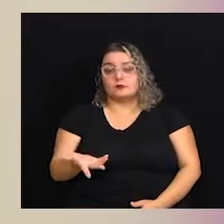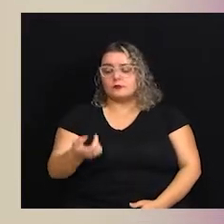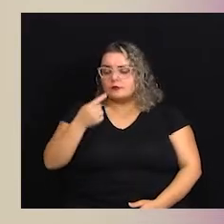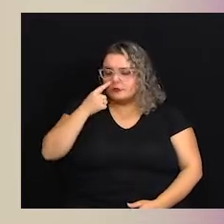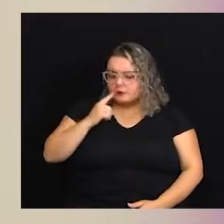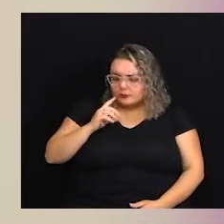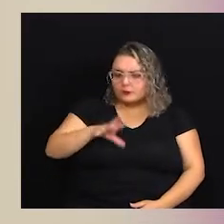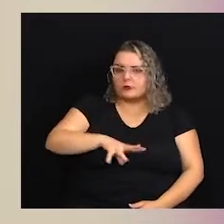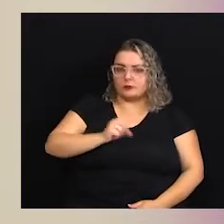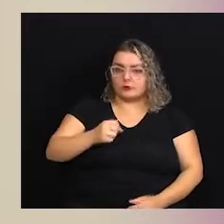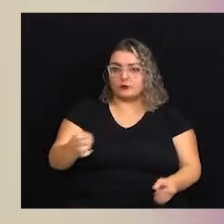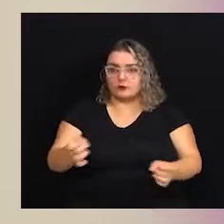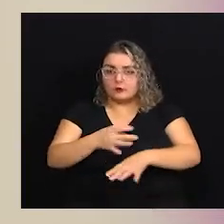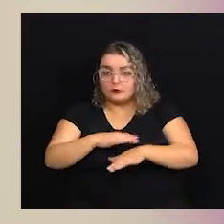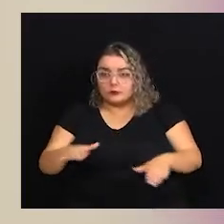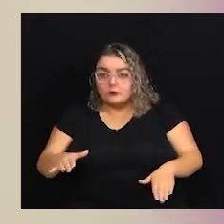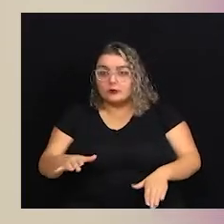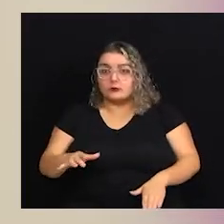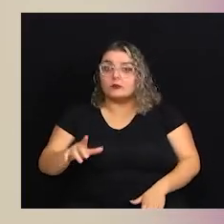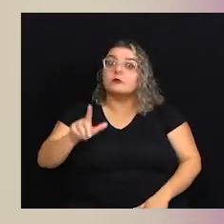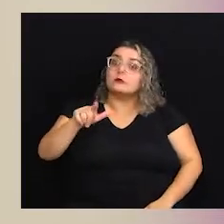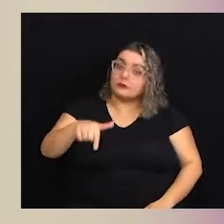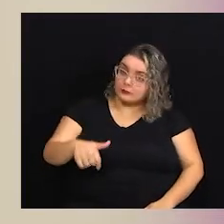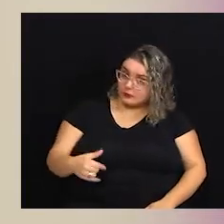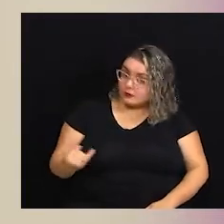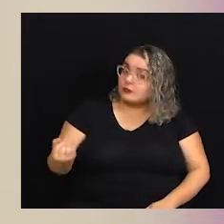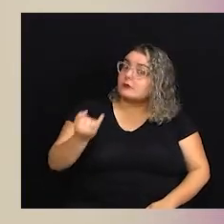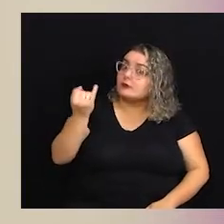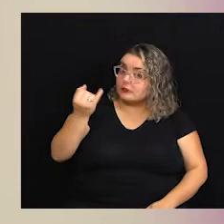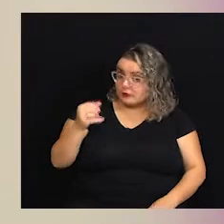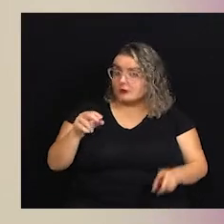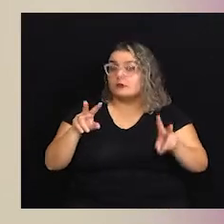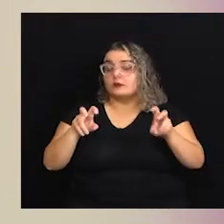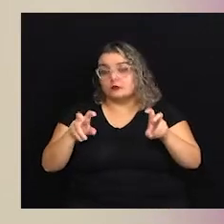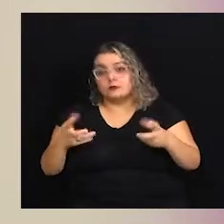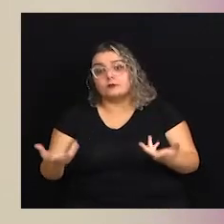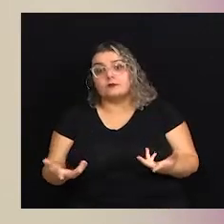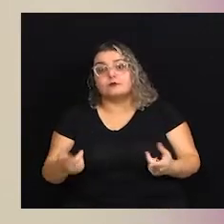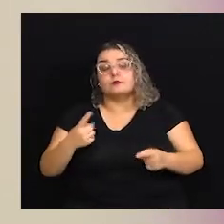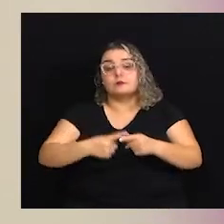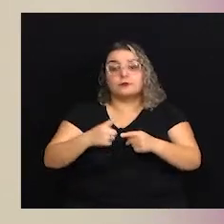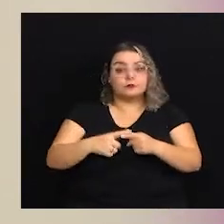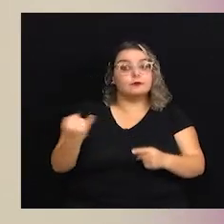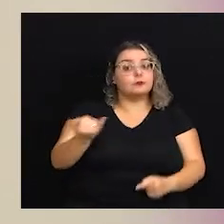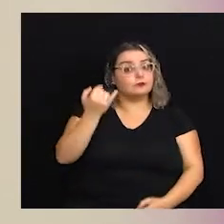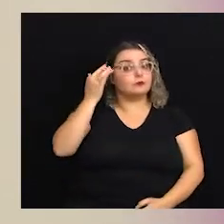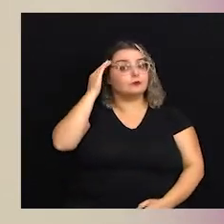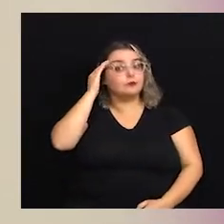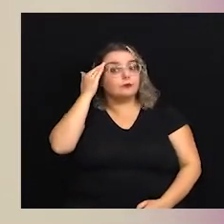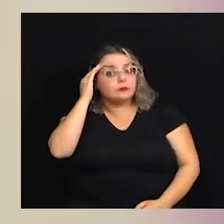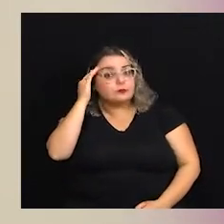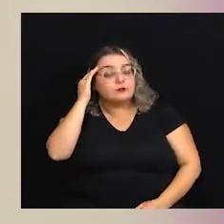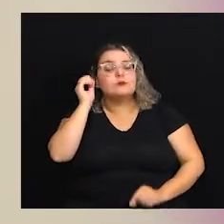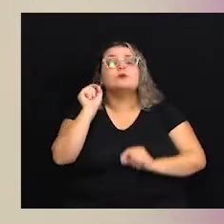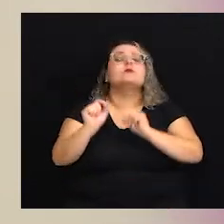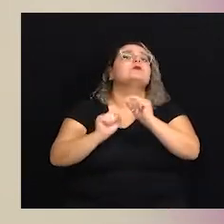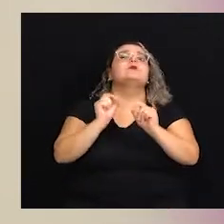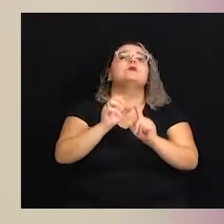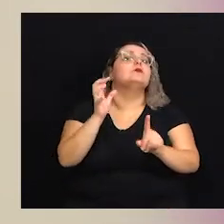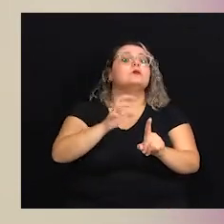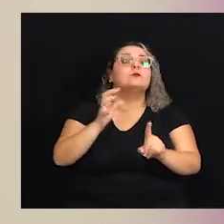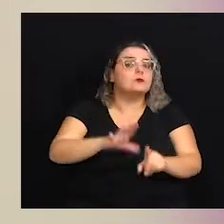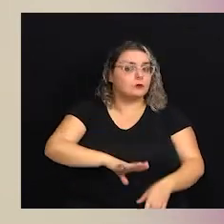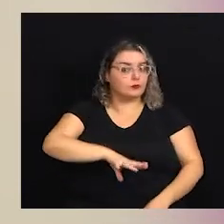a menopausa passa? Eu penso que depois é importante nós colocarmos esse termo, porque é importante ela entender o que reflete a